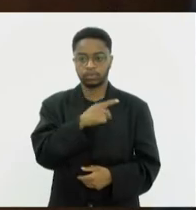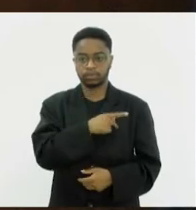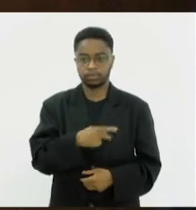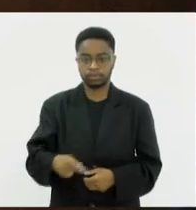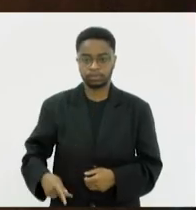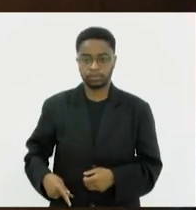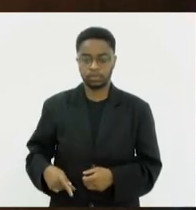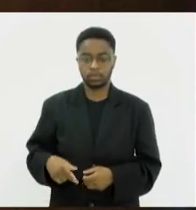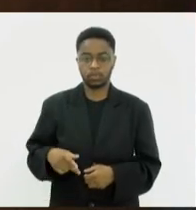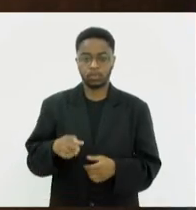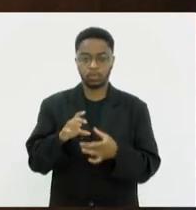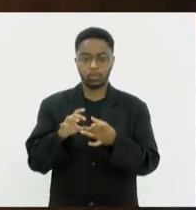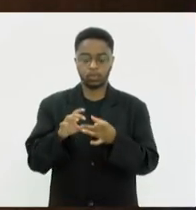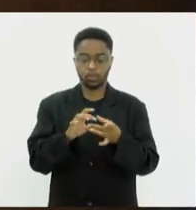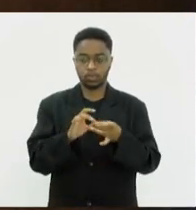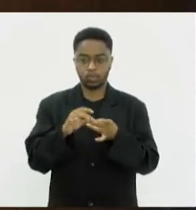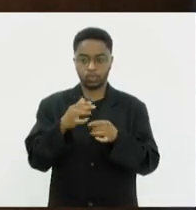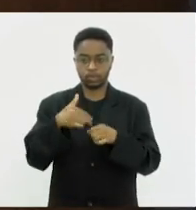União Brasil.